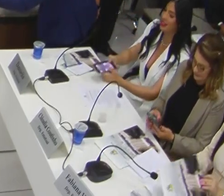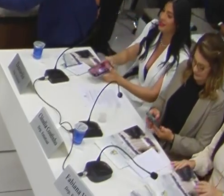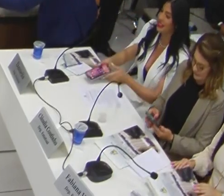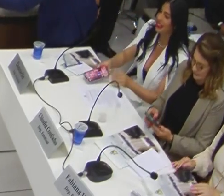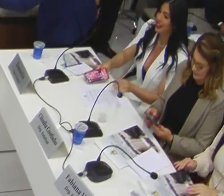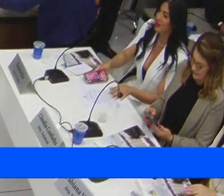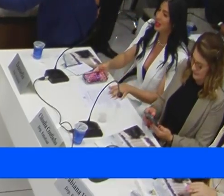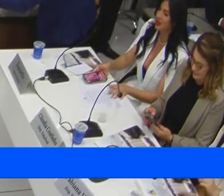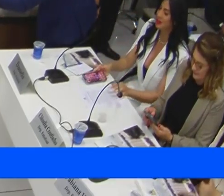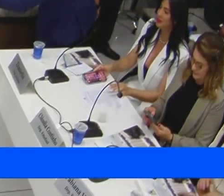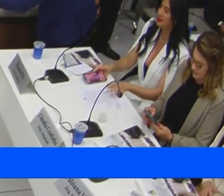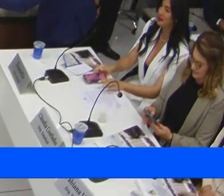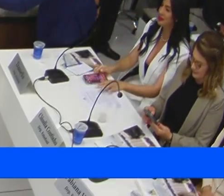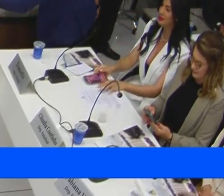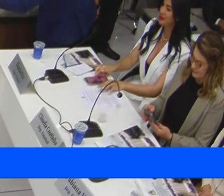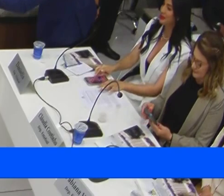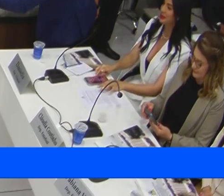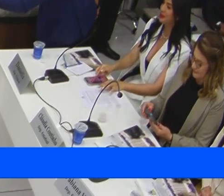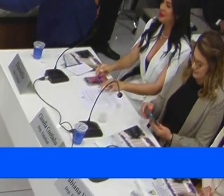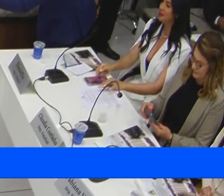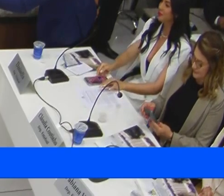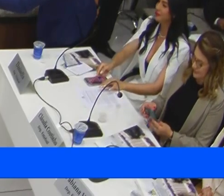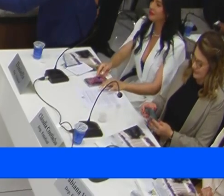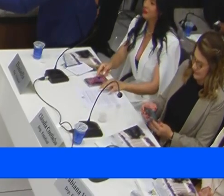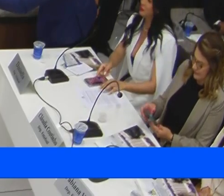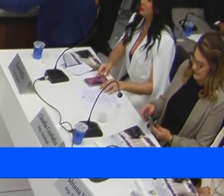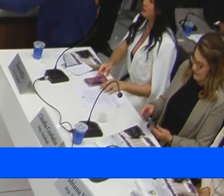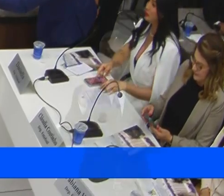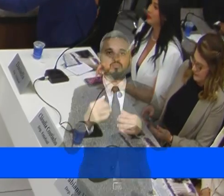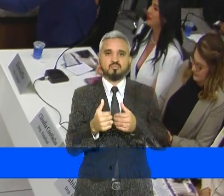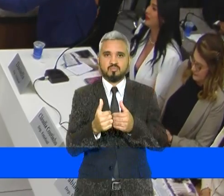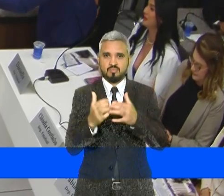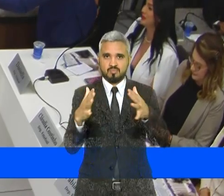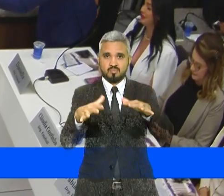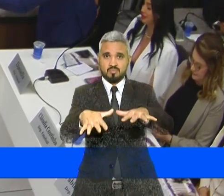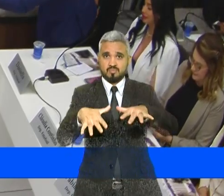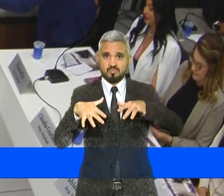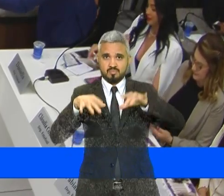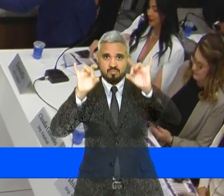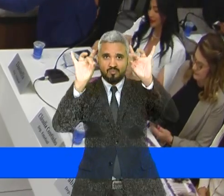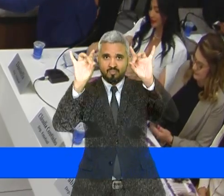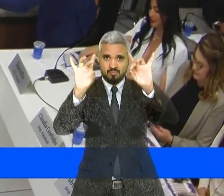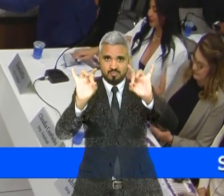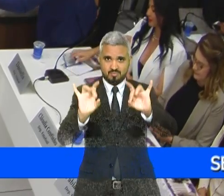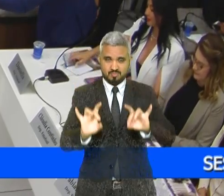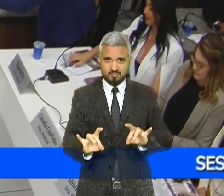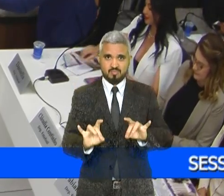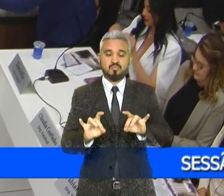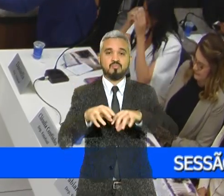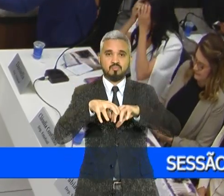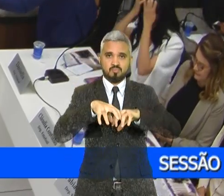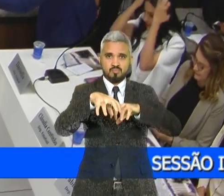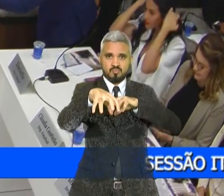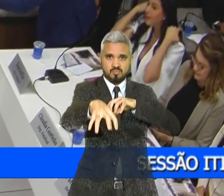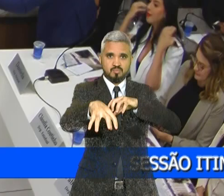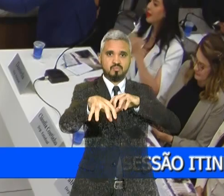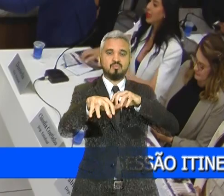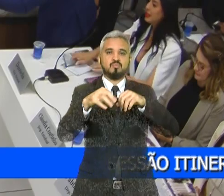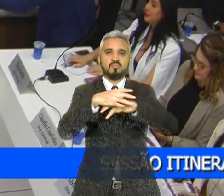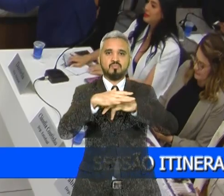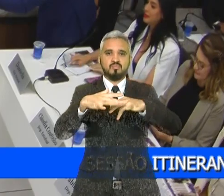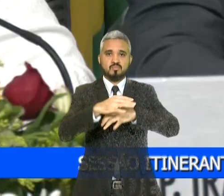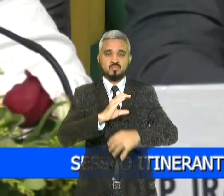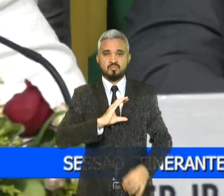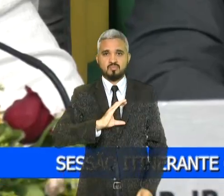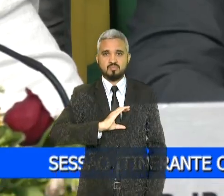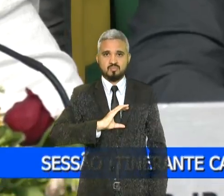Espírito Santo, declaro aberta a sessão solene de instalação da Assembleia Itinerante na cidade de